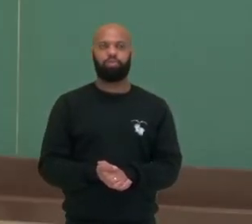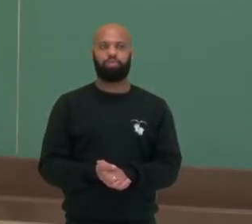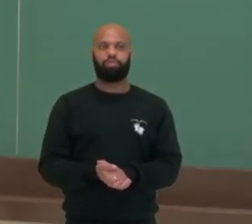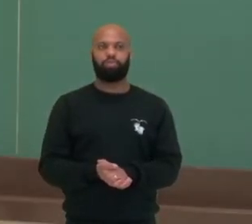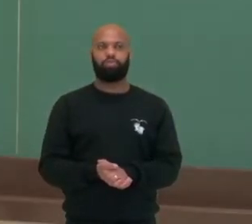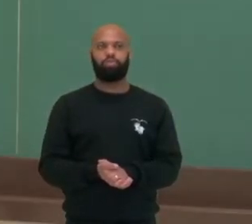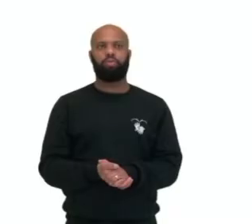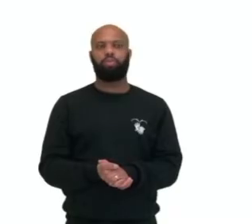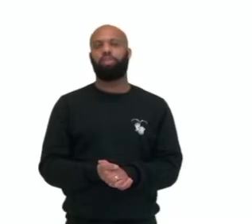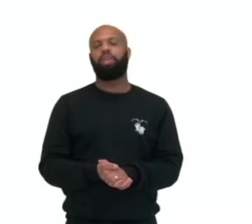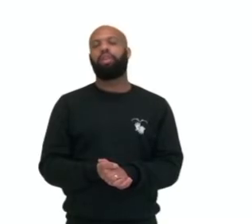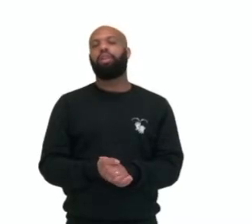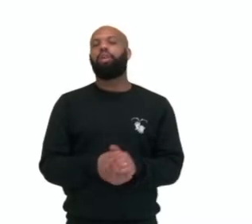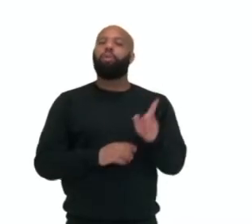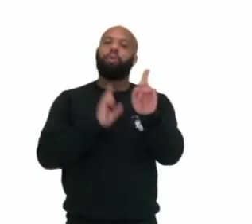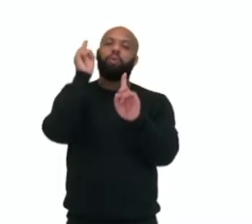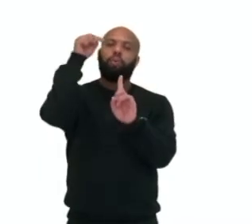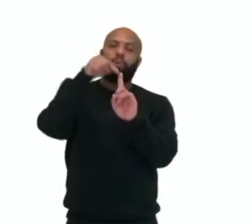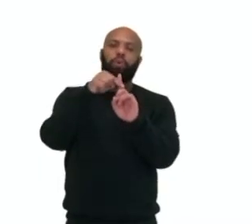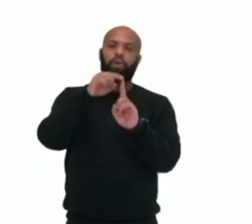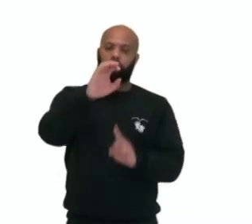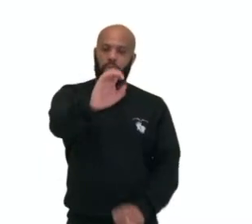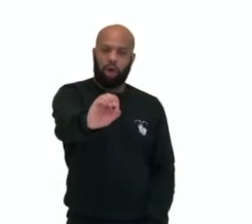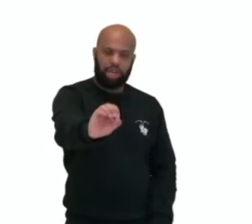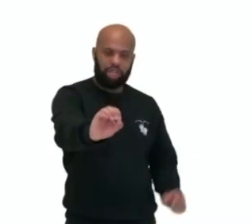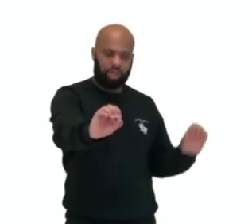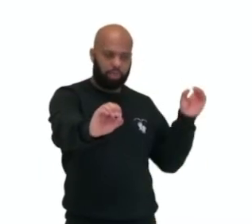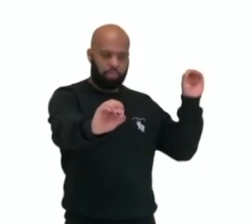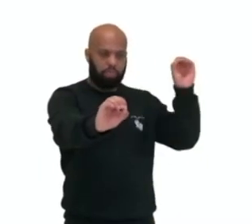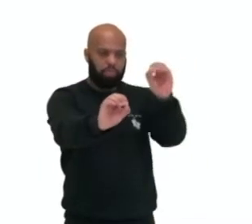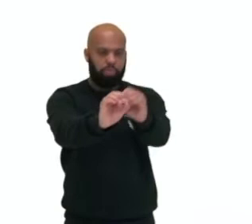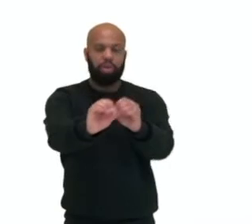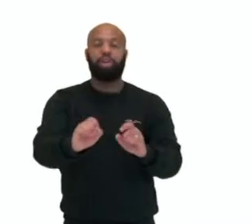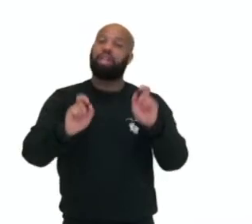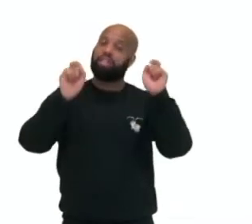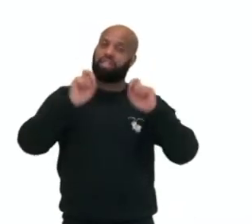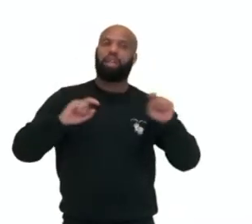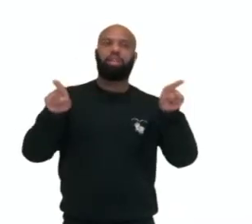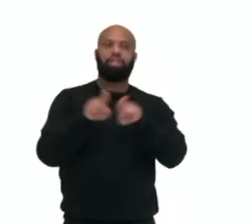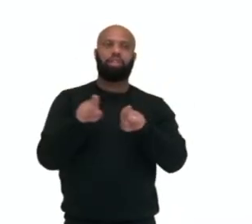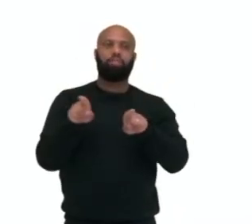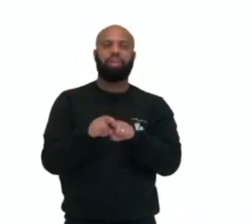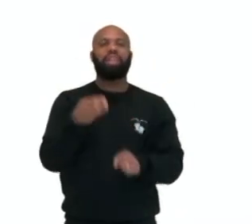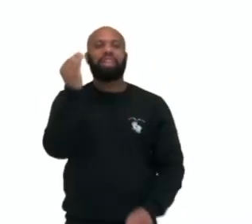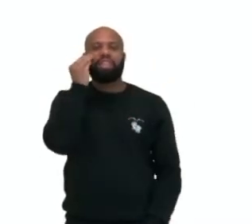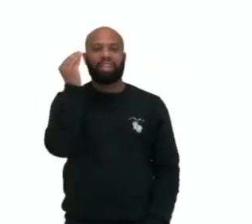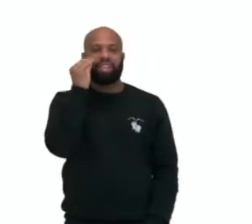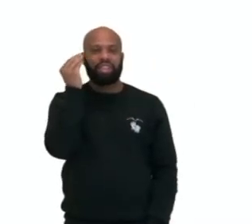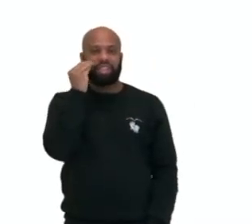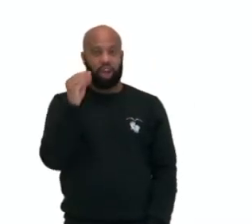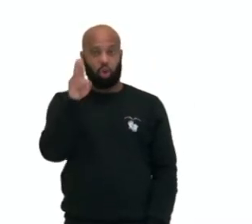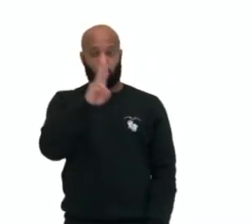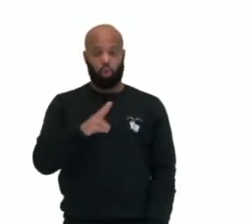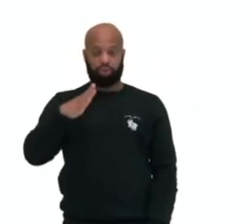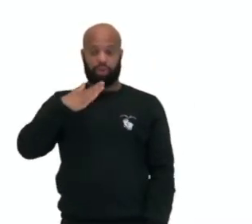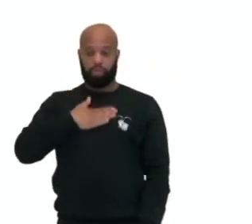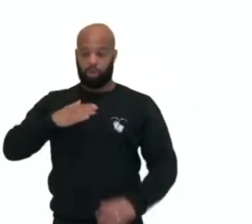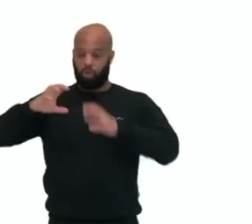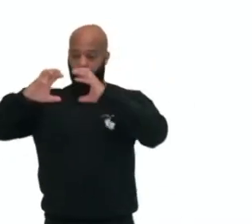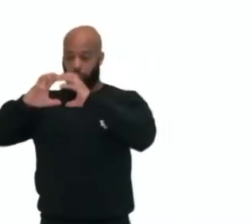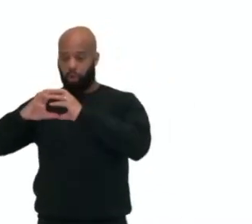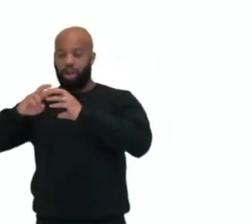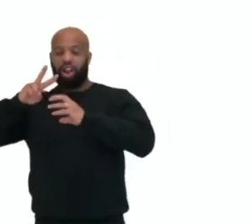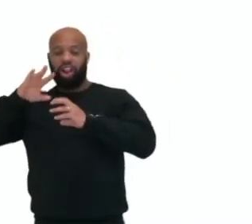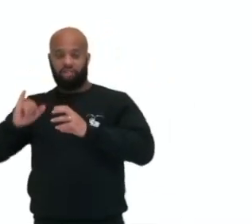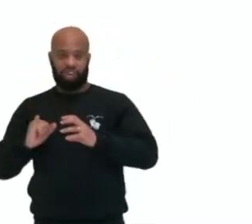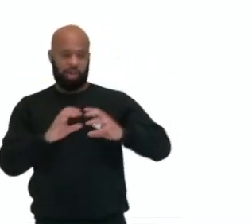buscar acertar o alvo, os jogadores podem tentar se eliminar usando suas bochas para